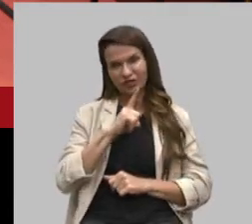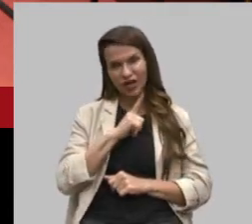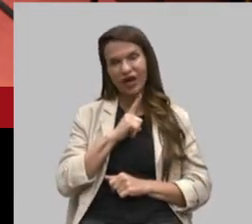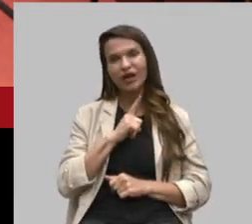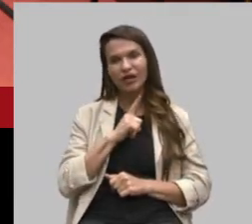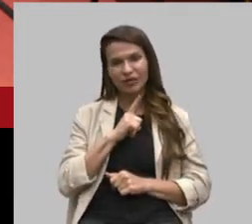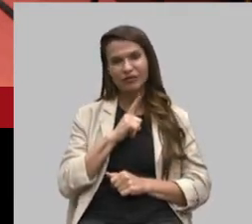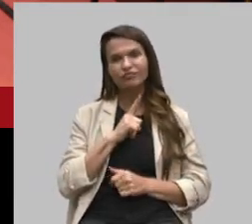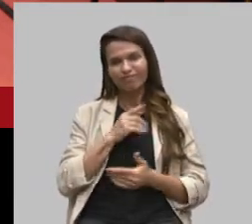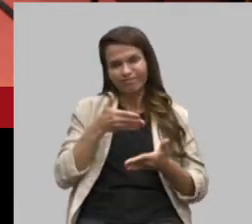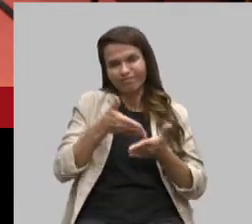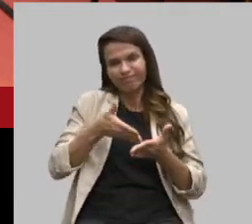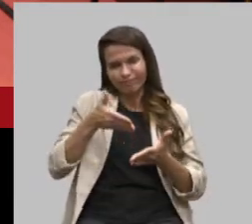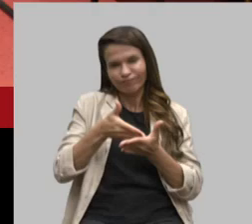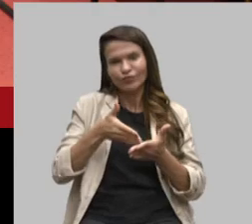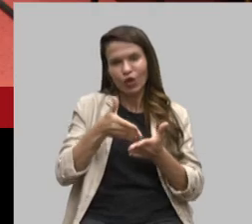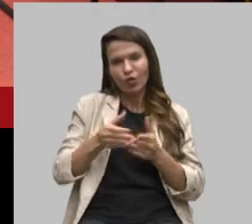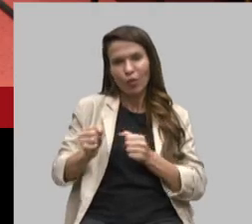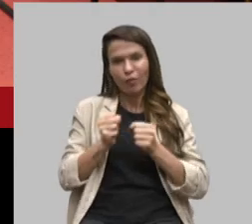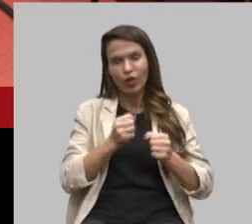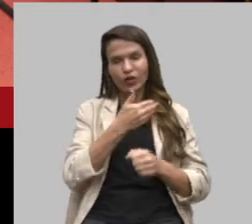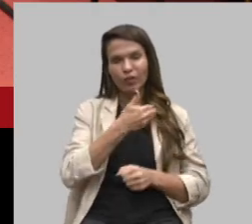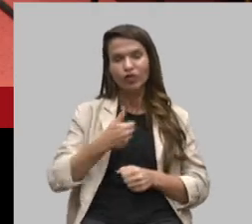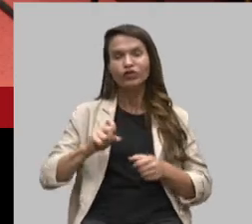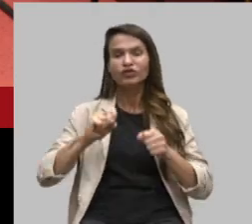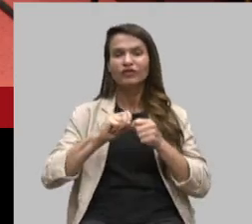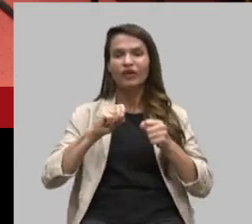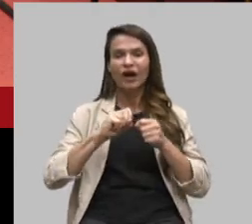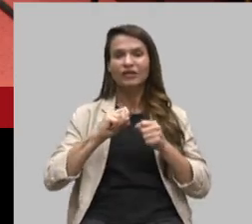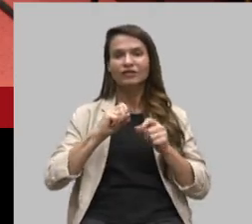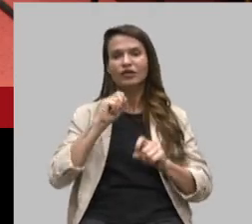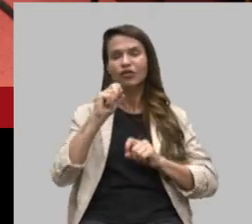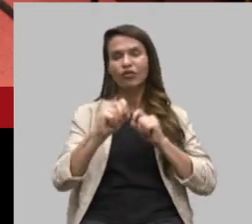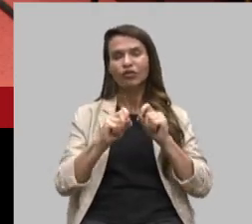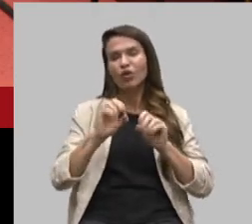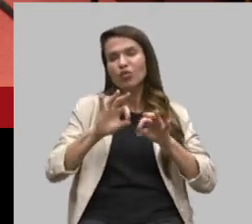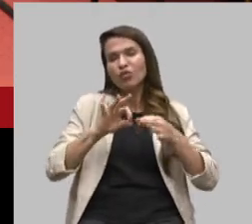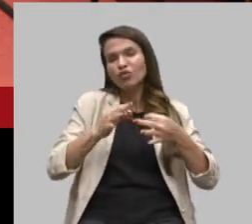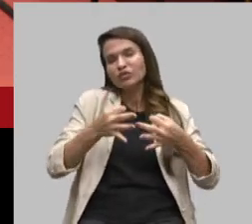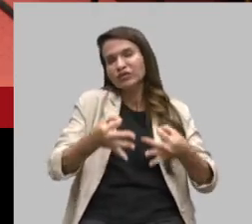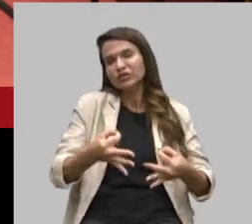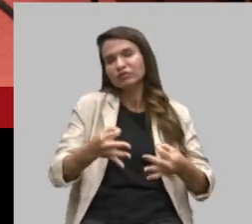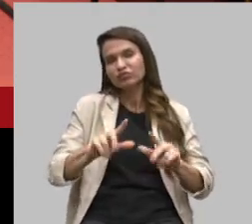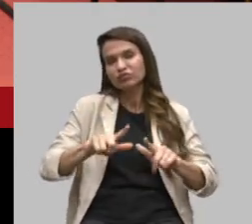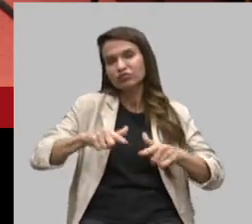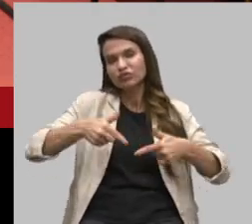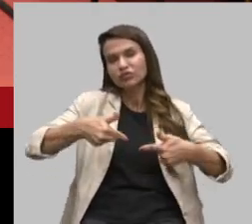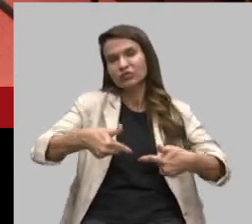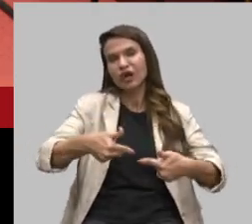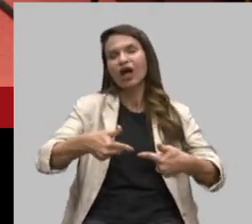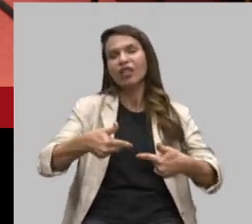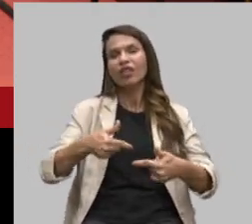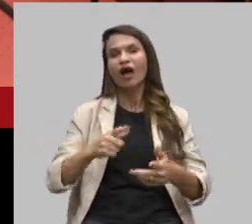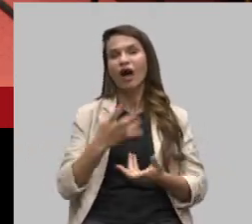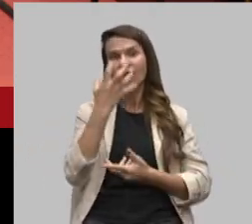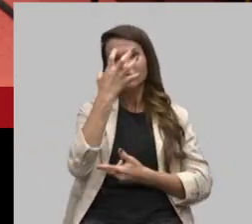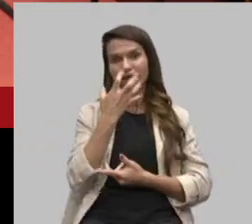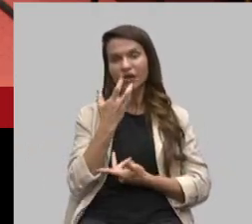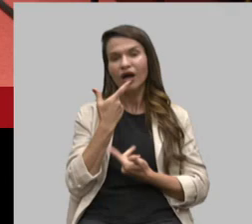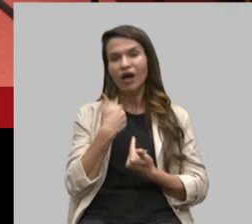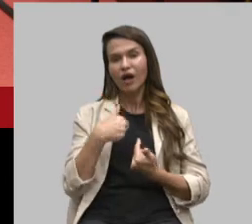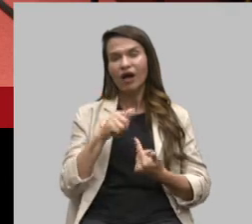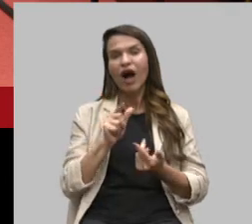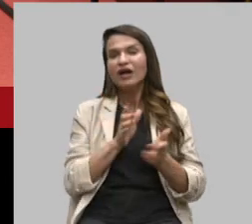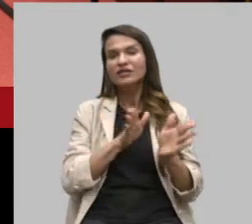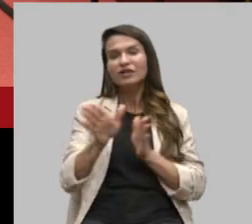incompetência do poder público de realizar um simples ato que é da acessibilidade porque acessibilidade ele não é